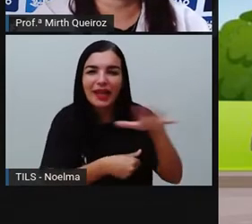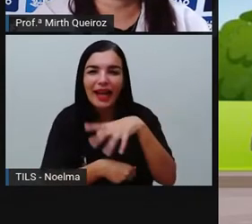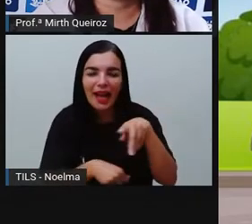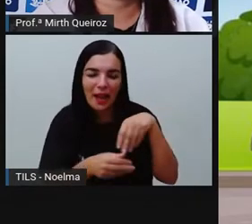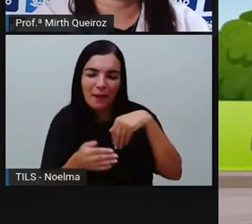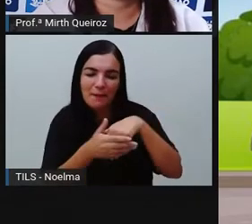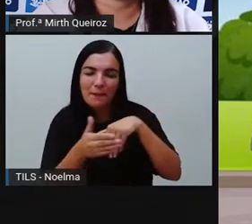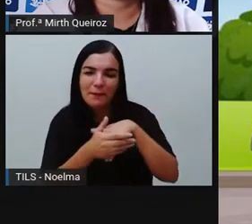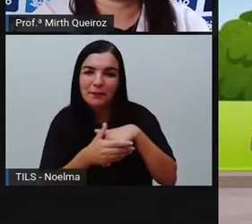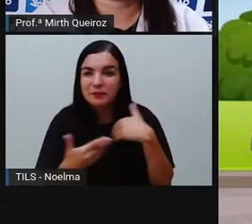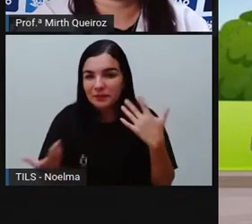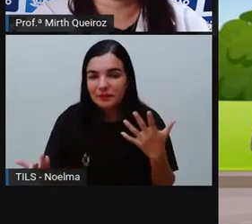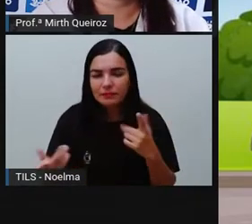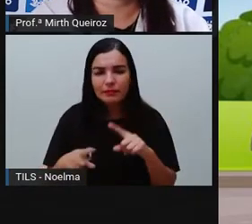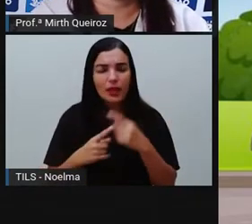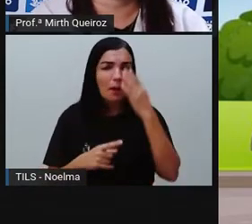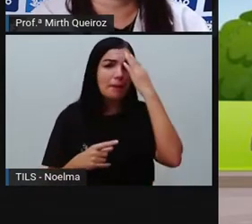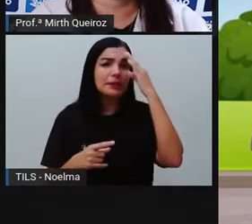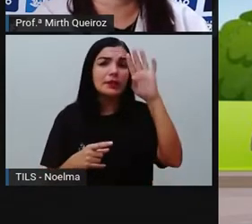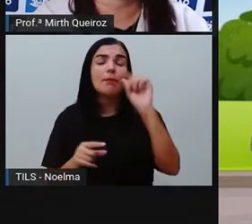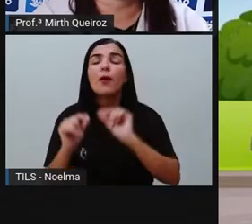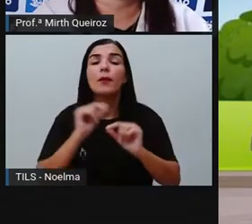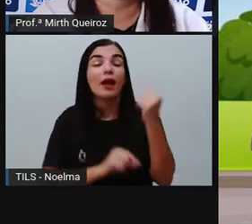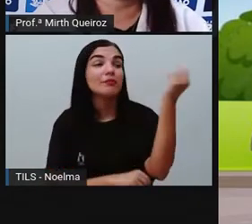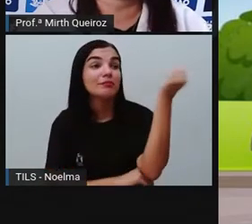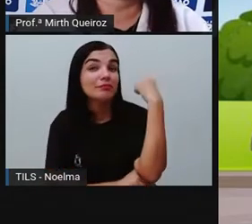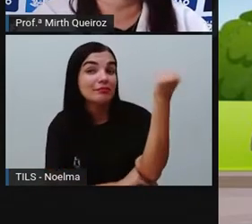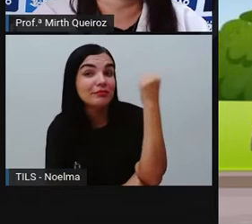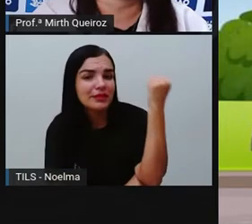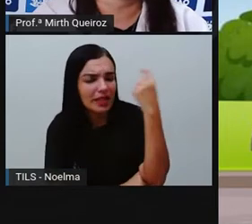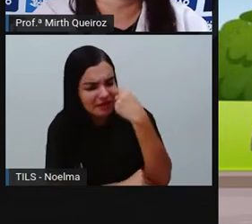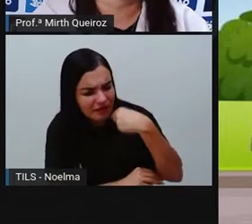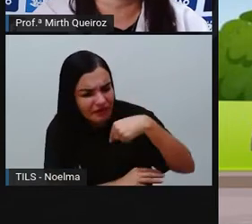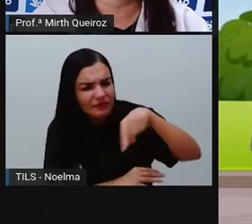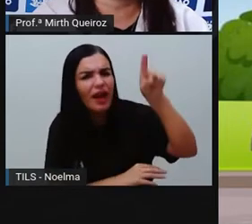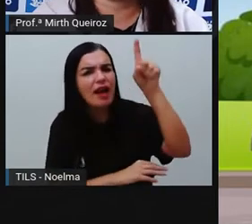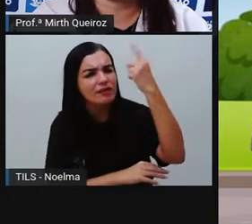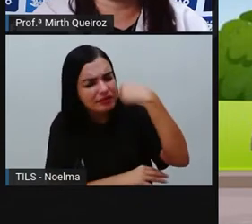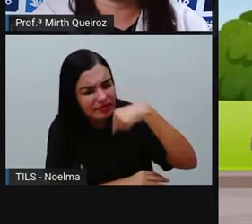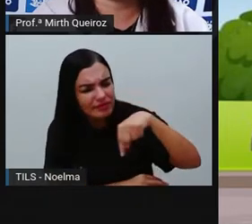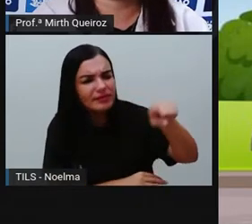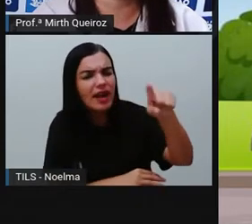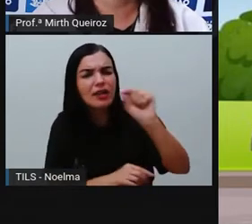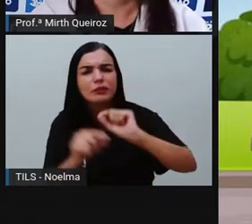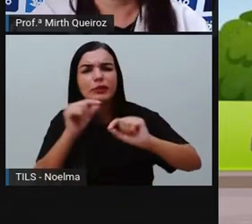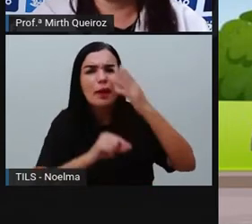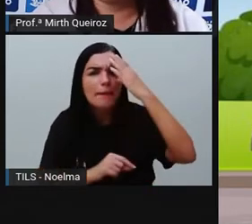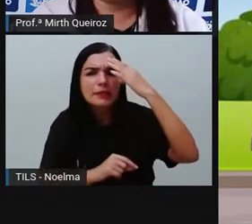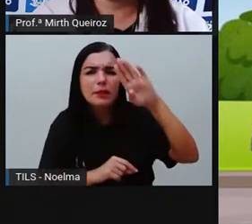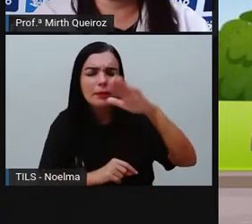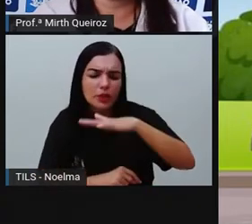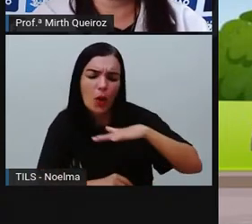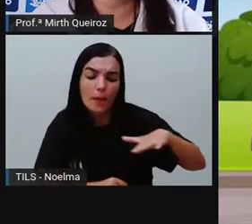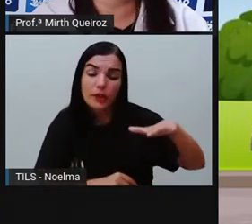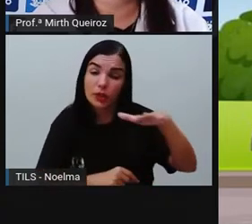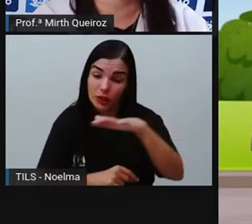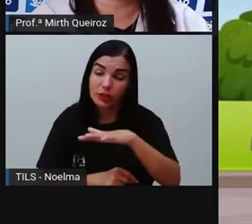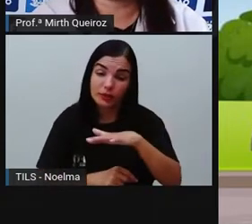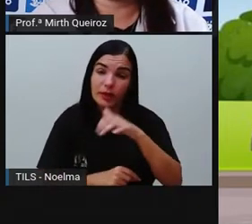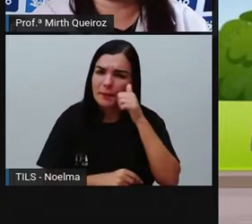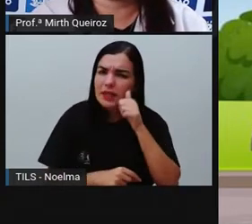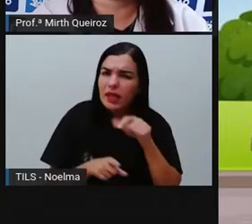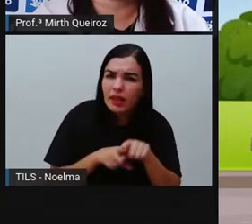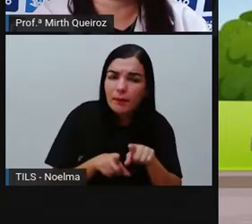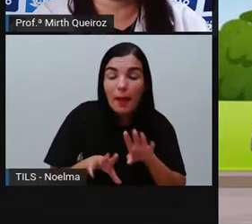principal atividade aí que é direcionada pelos pais para as crianças, principalmente os meninos, com as meninas também acontece,